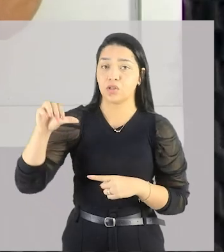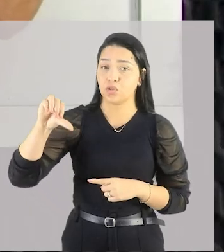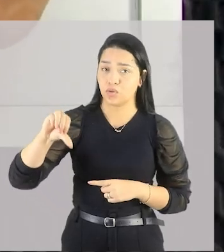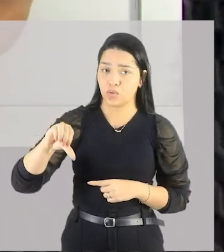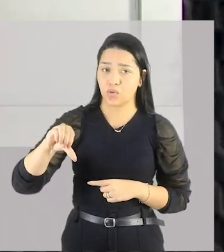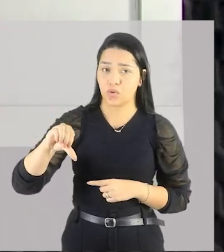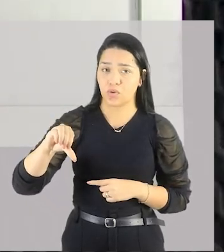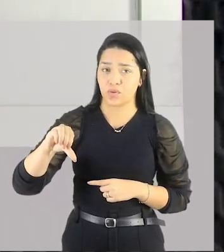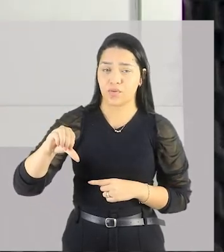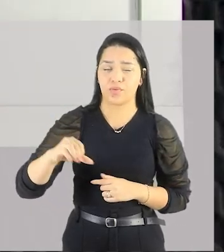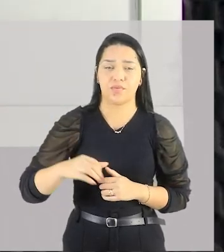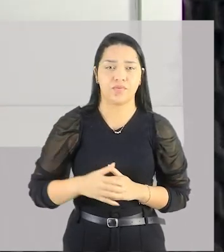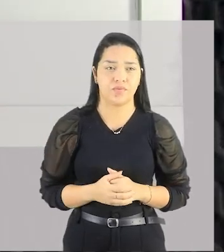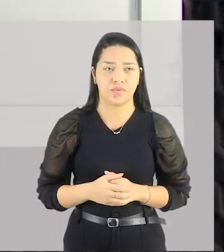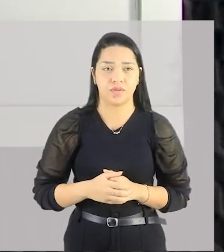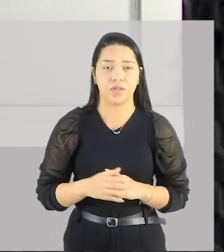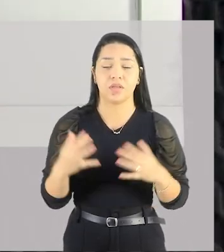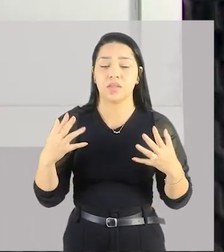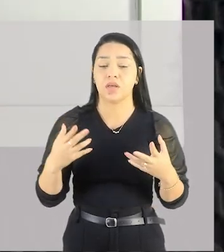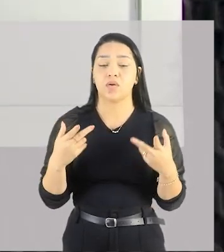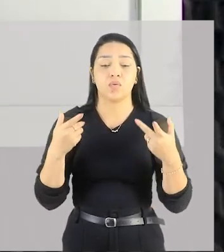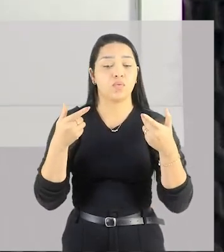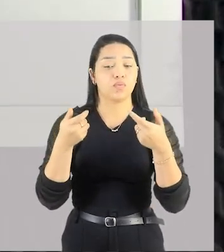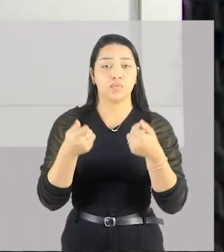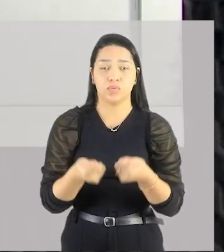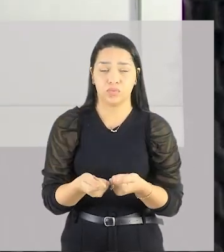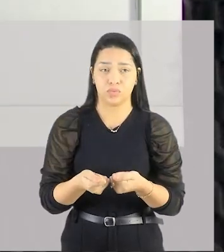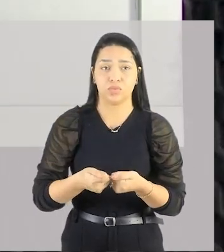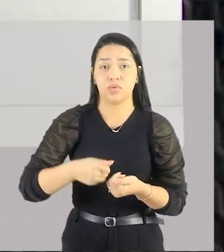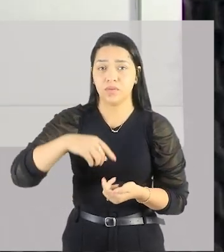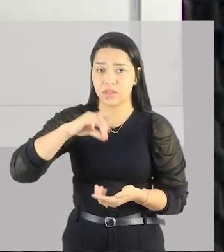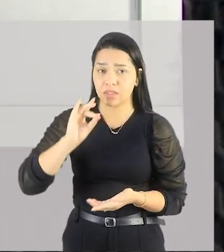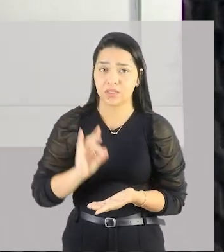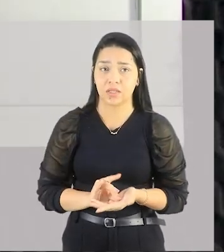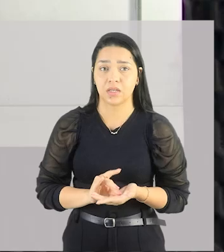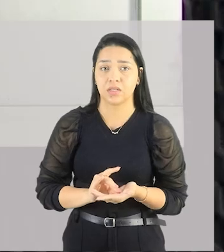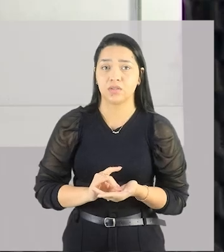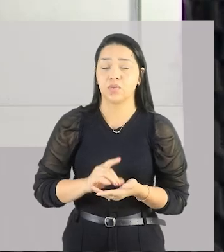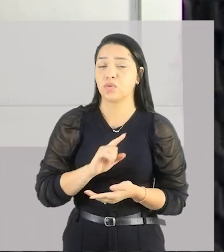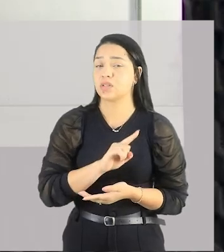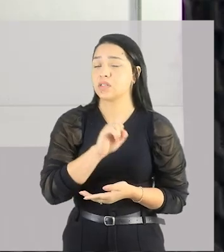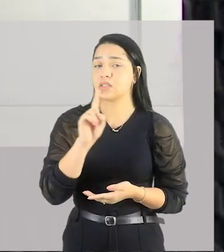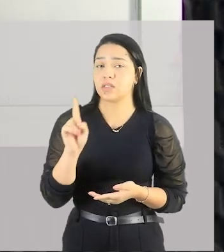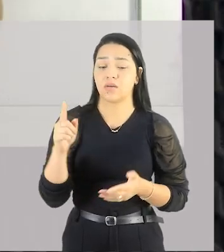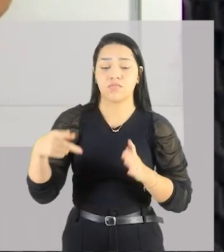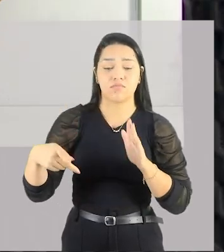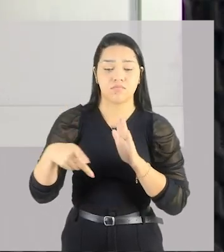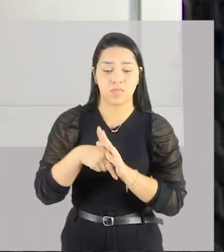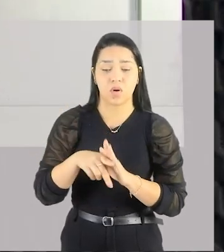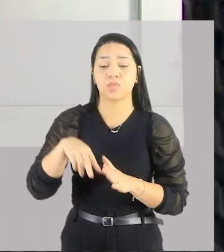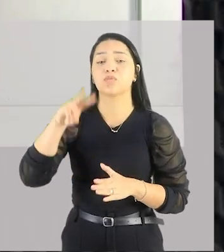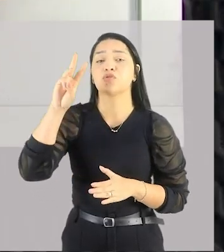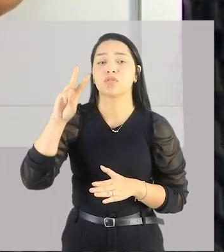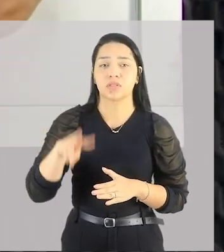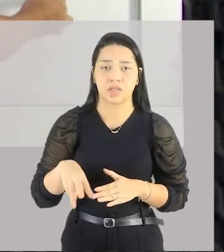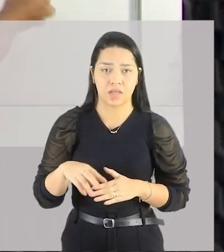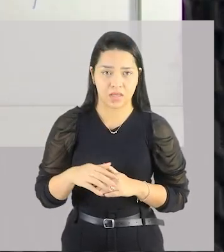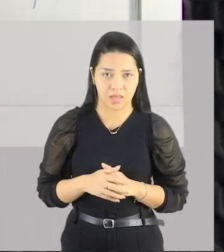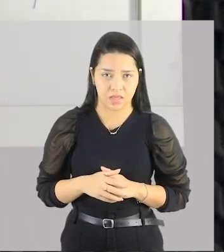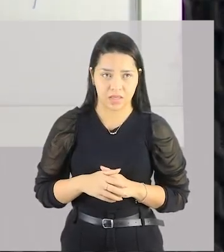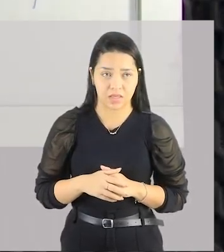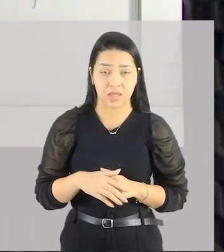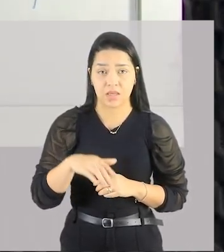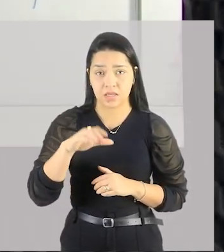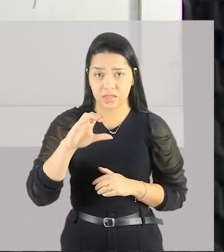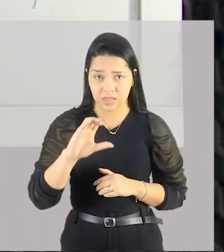N1. Agora, na parte de baixo, o que realmente, tá, não fazia parte de C1 era o 8.